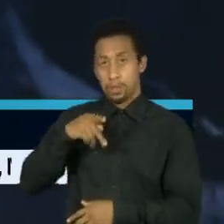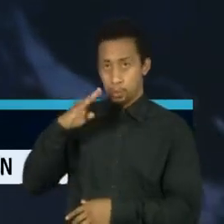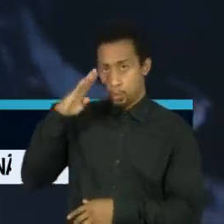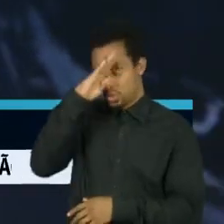as empresas do setor